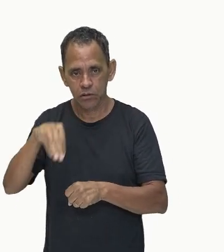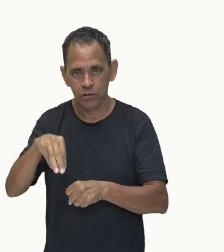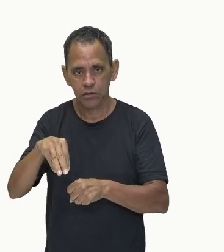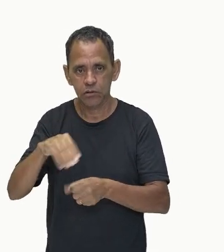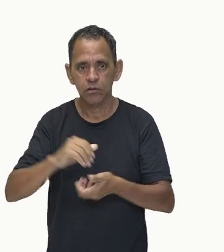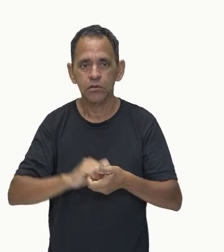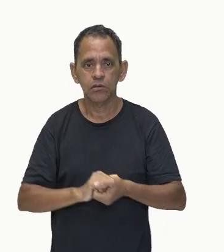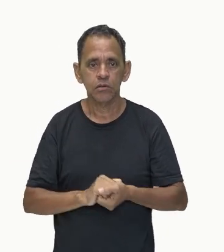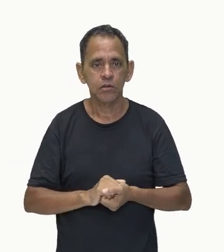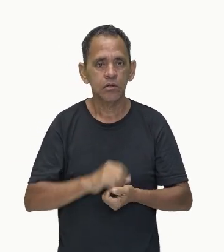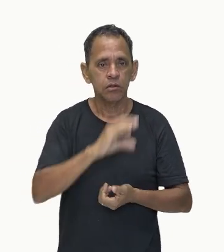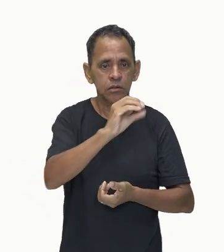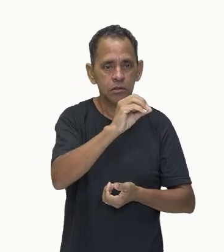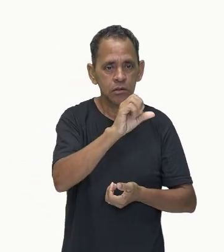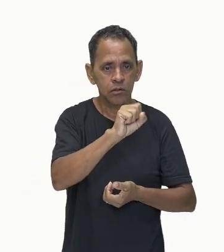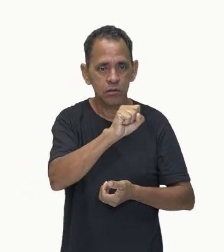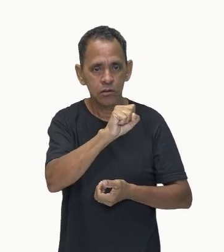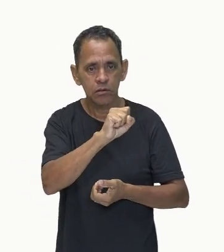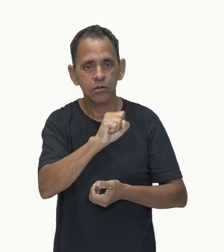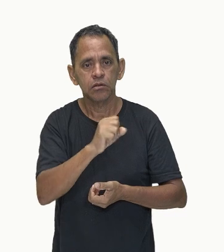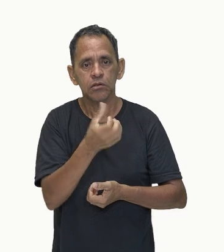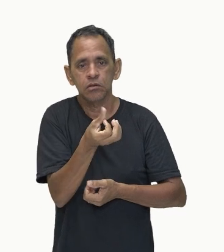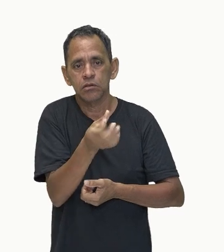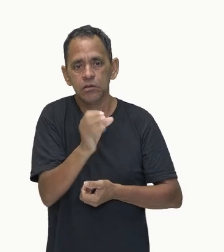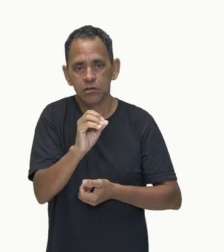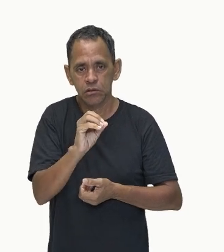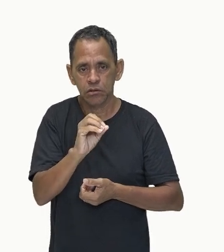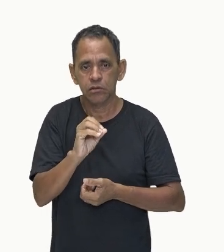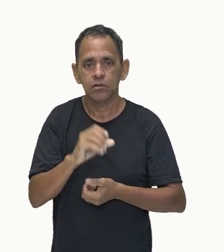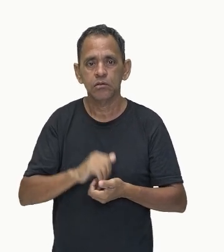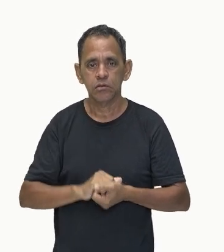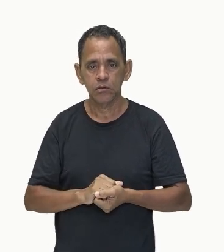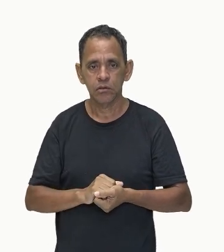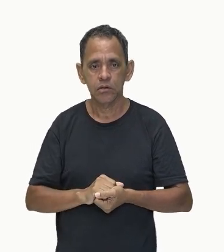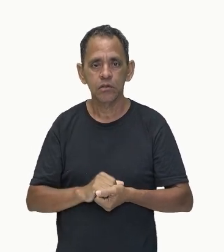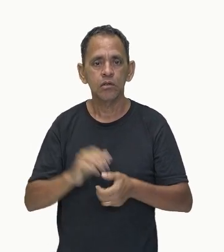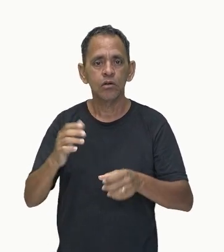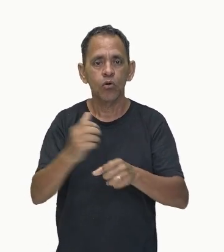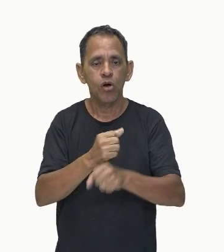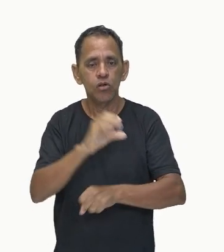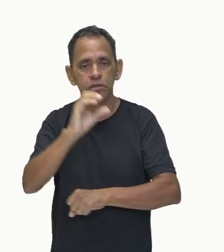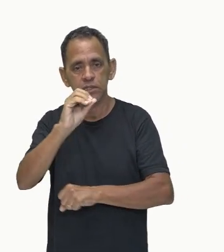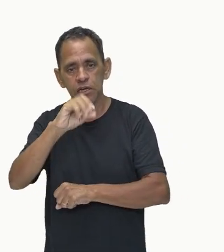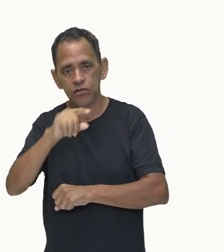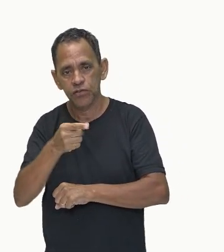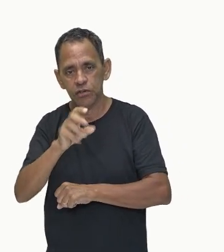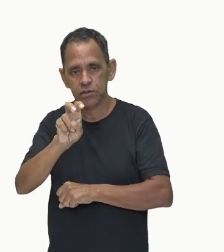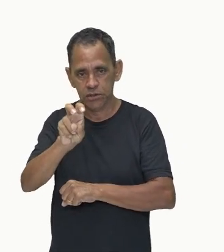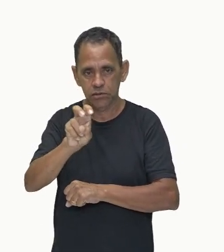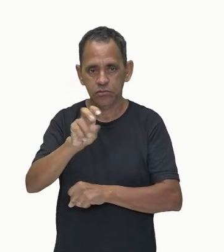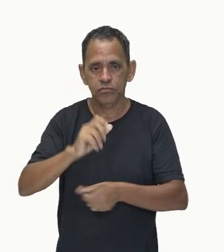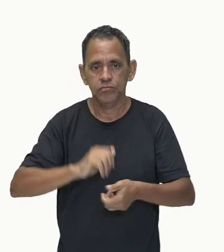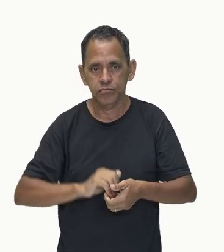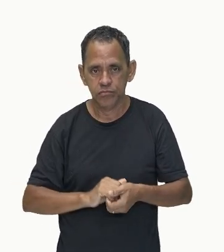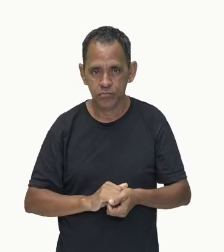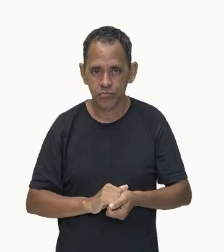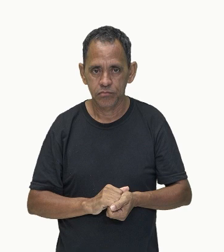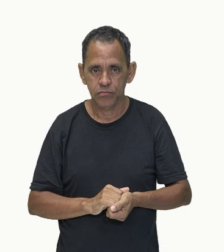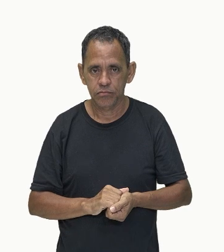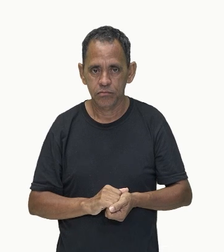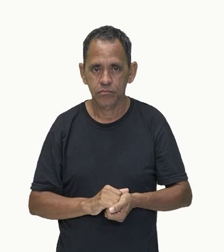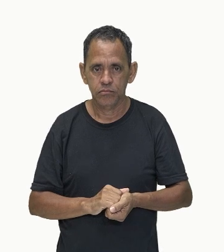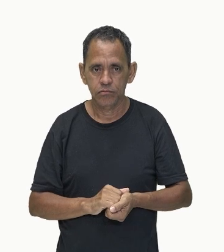e o cosseno de 60, né? Você pode consultar aí a tabela trigonométrica, pode olhar na sua calculadora para conferir. O cosseno de 60 é igual